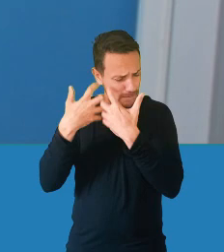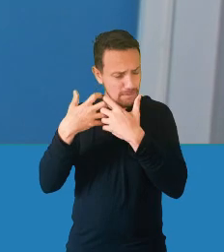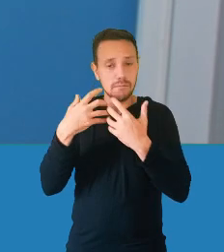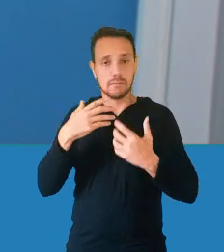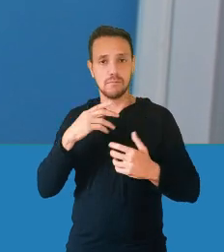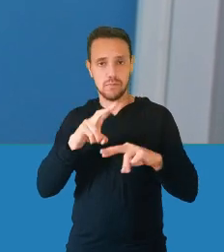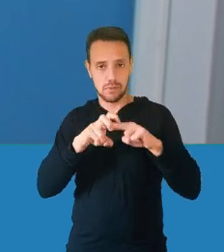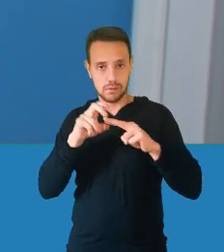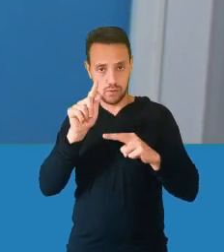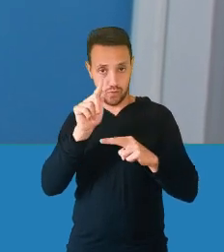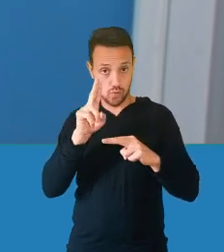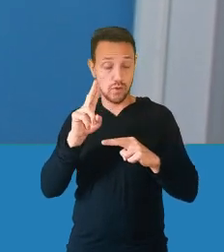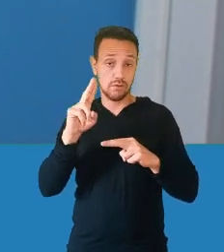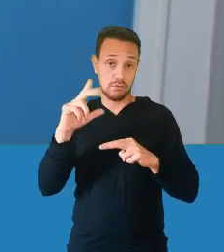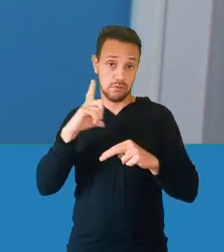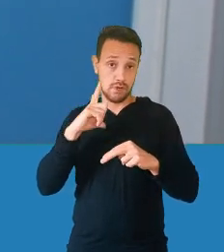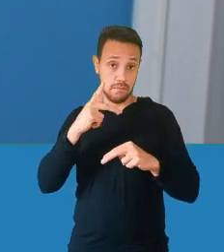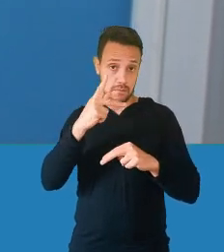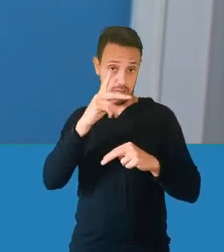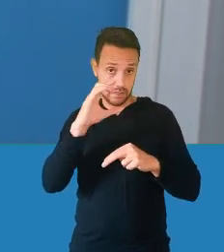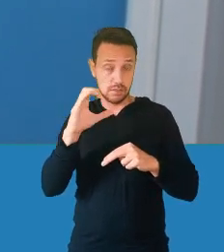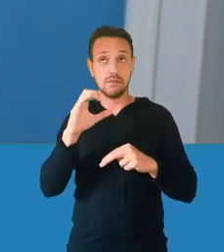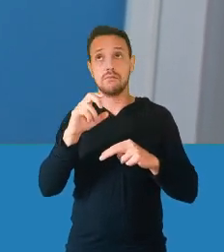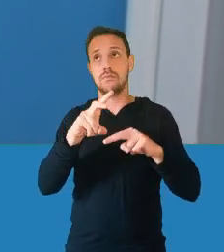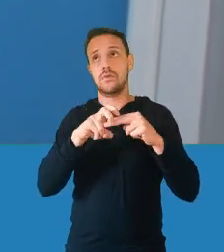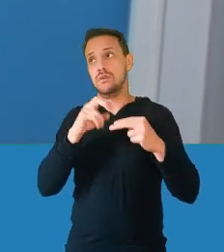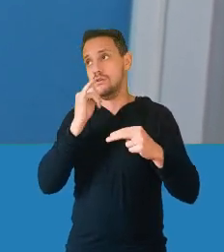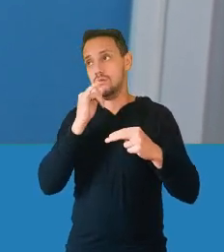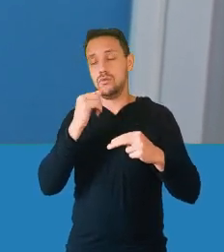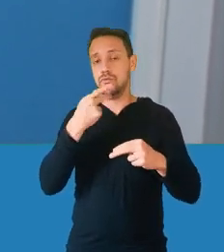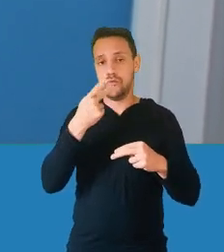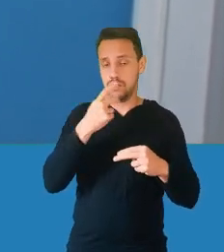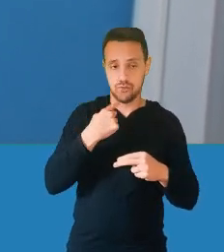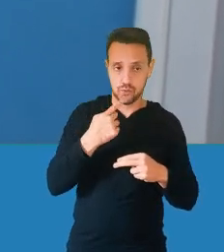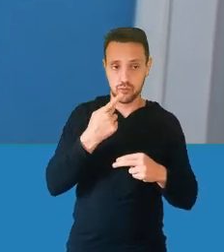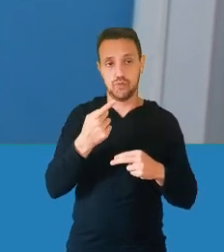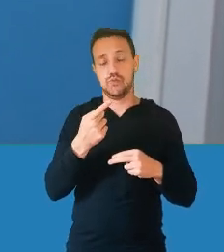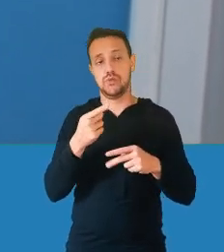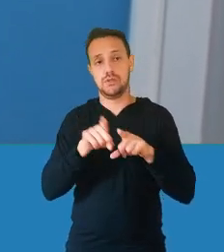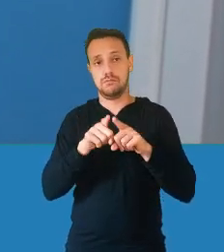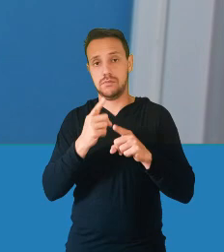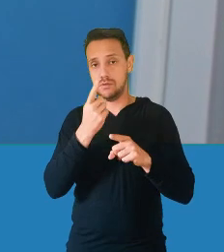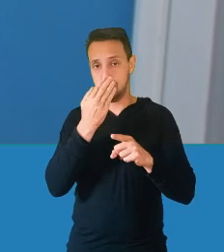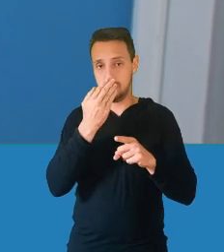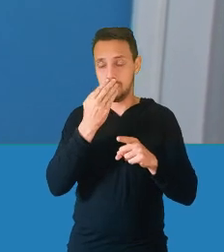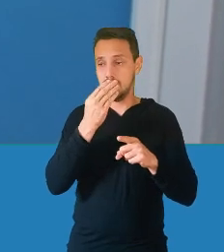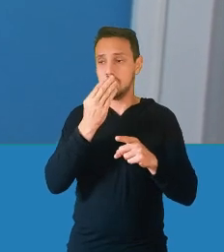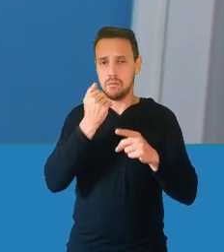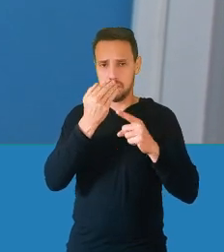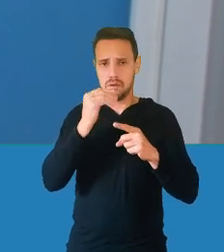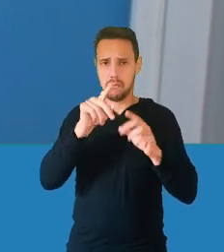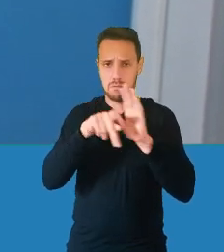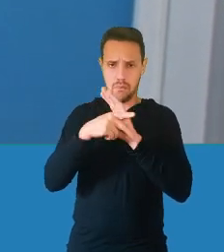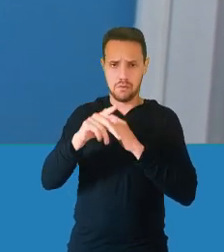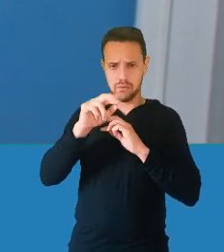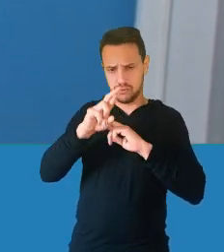paralisia cerebral muito importante. Então ele não andava, ele não falava, ele alimentava por sonda,